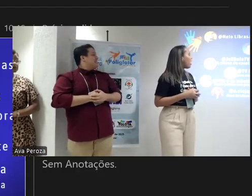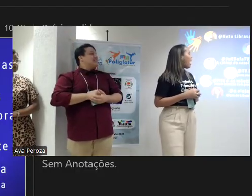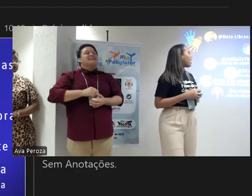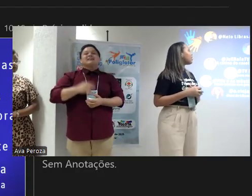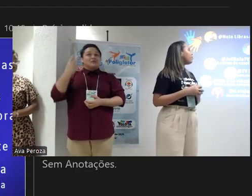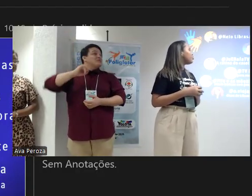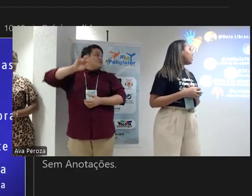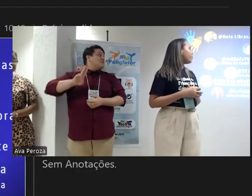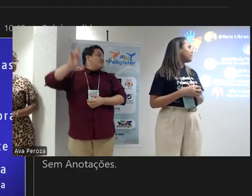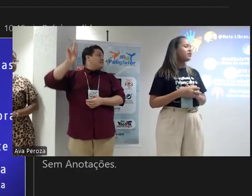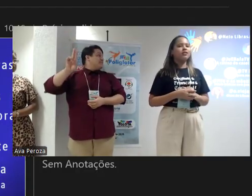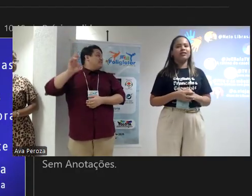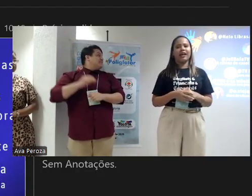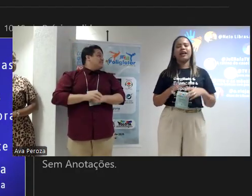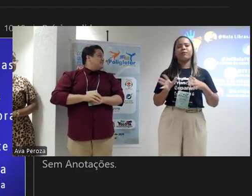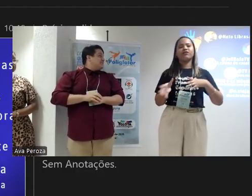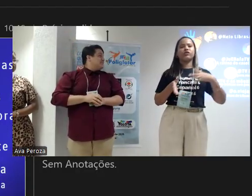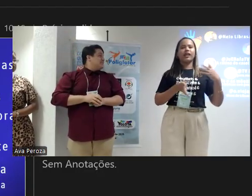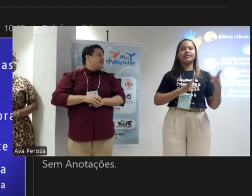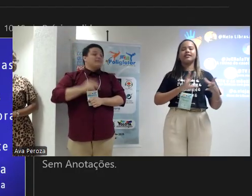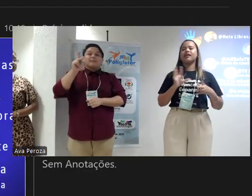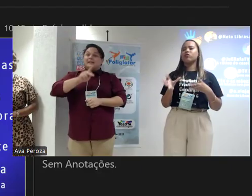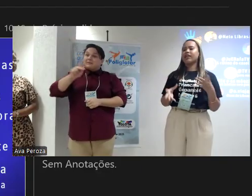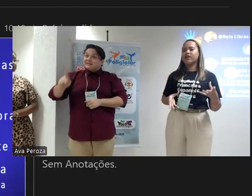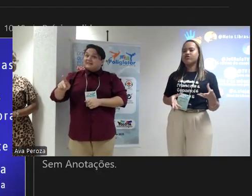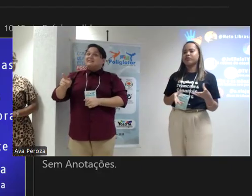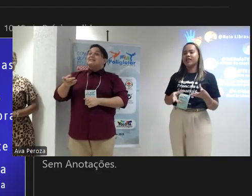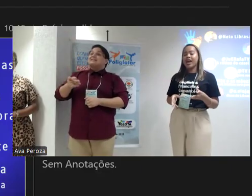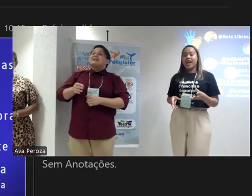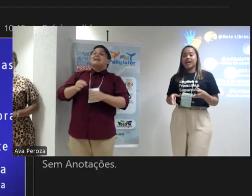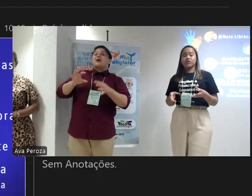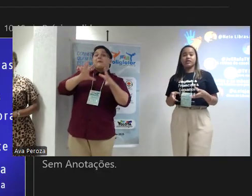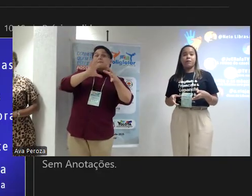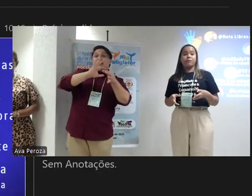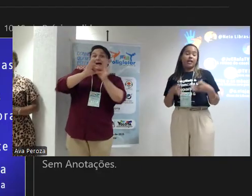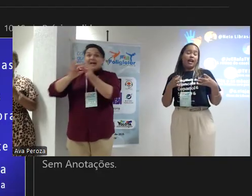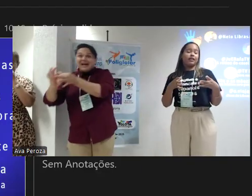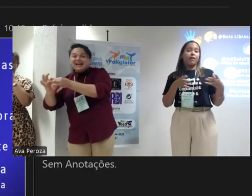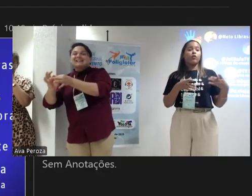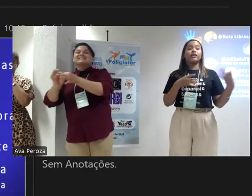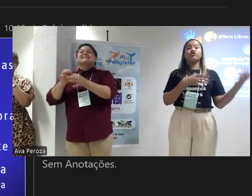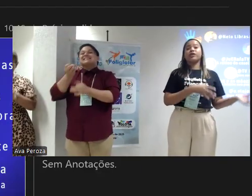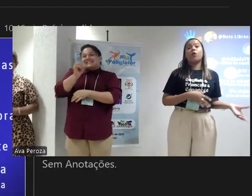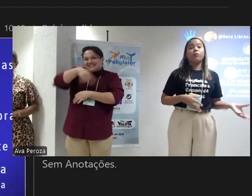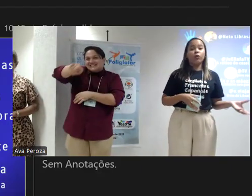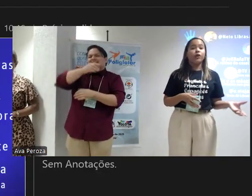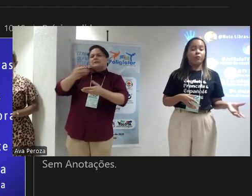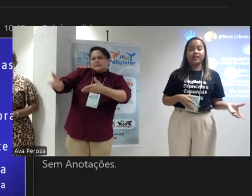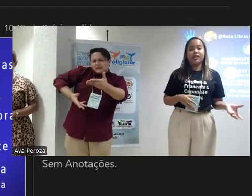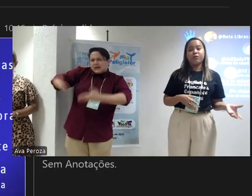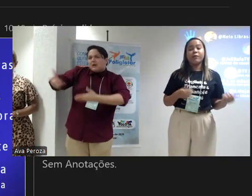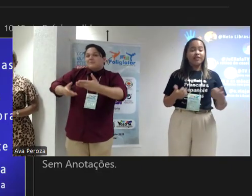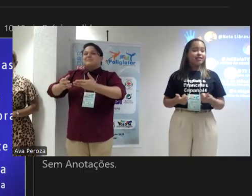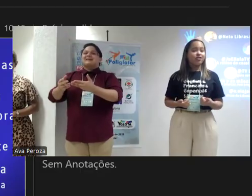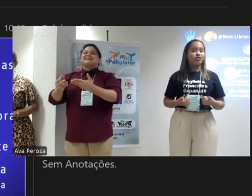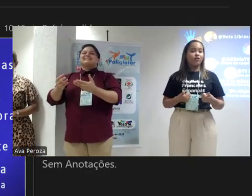segundo, Academia de Libras, que a professora ela ensina em contextos. Então, se você trabalha com atendimento ao público, por